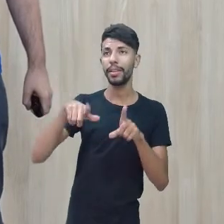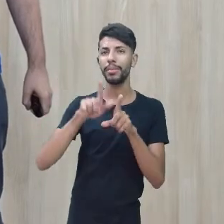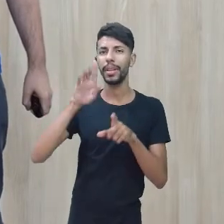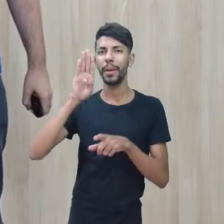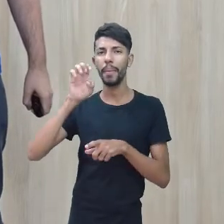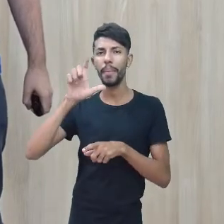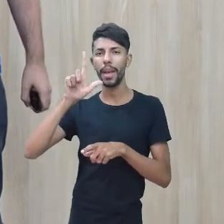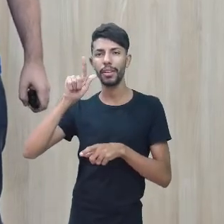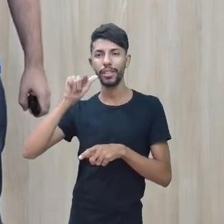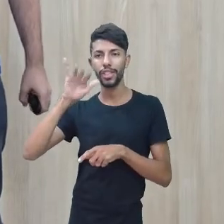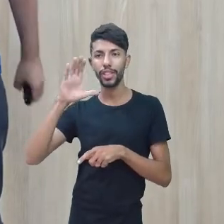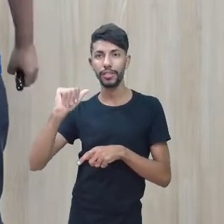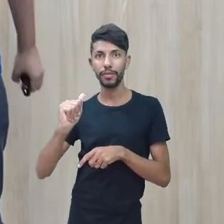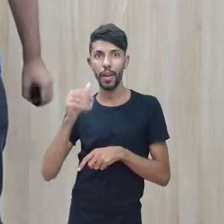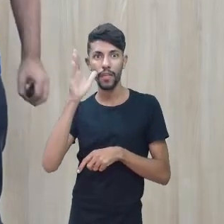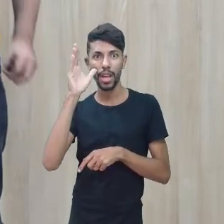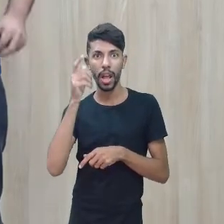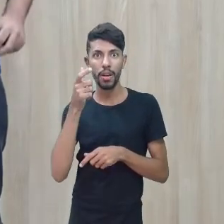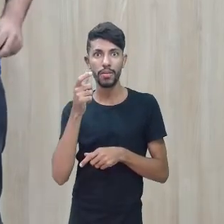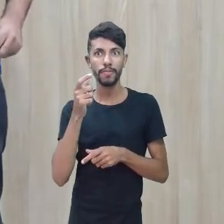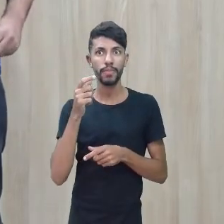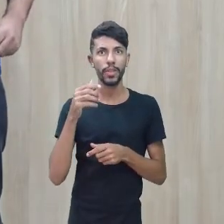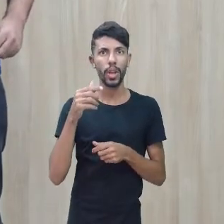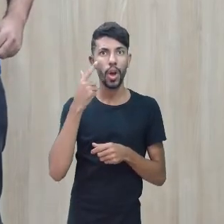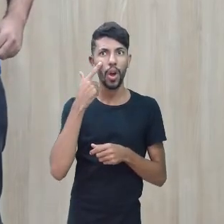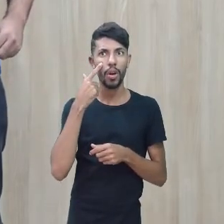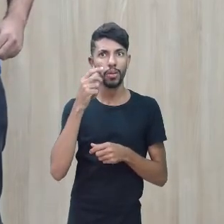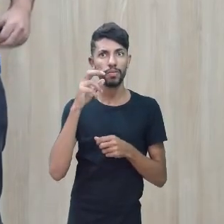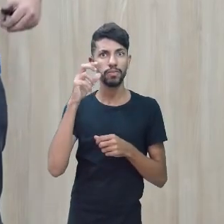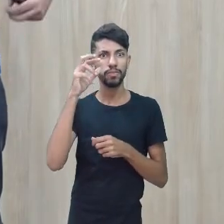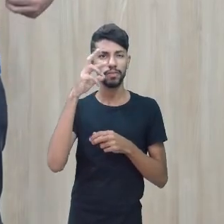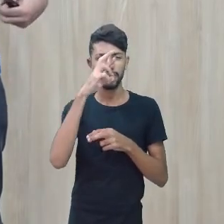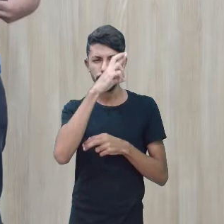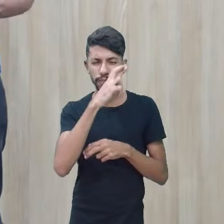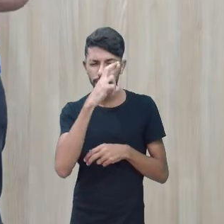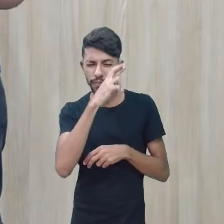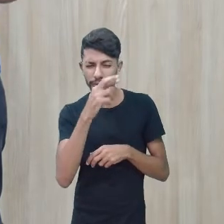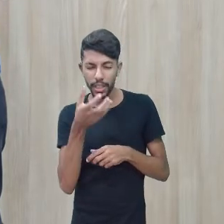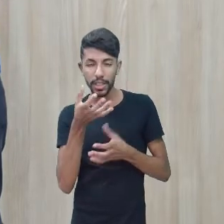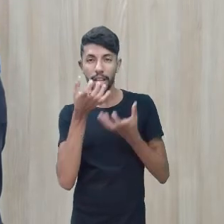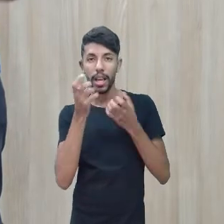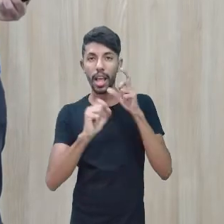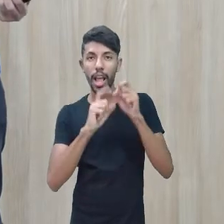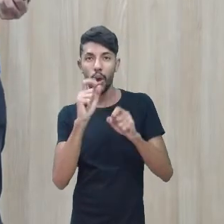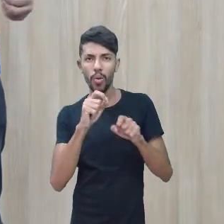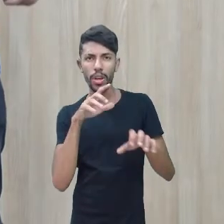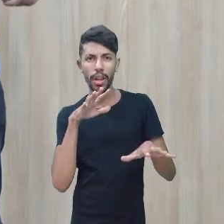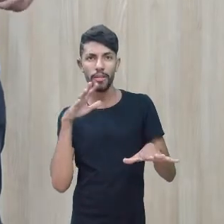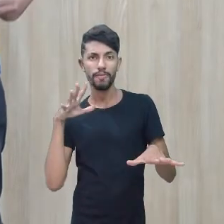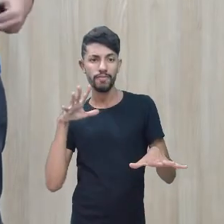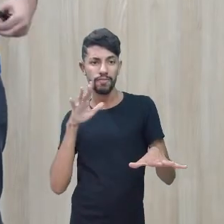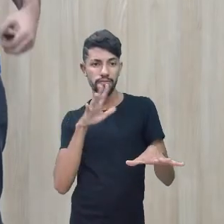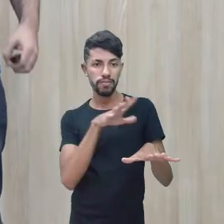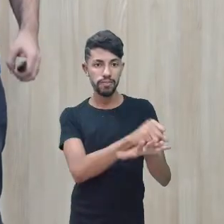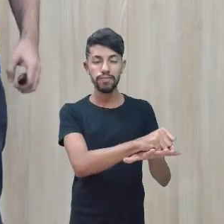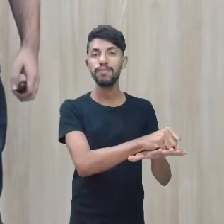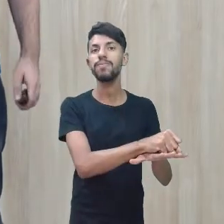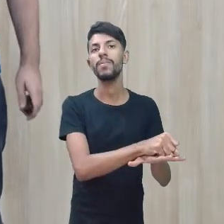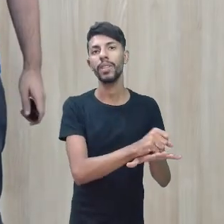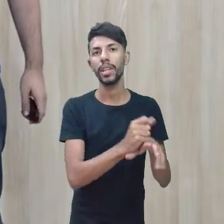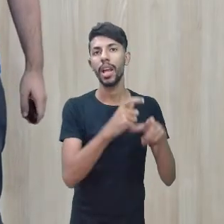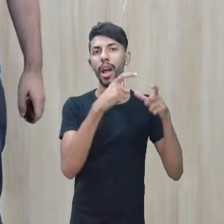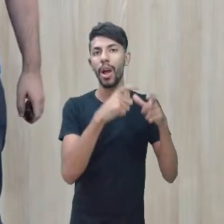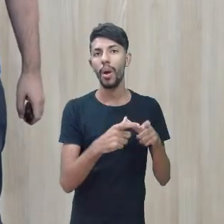crescer o olho e vão querer fazer o que ali na apropriação. Vão querer fazer uma apropriação de terras no